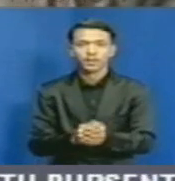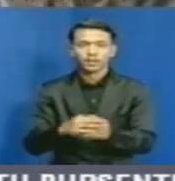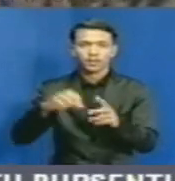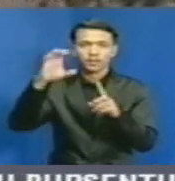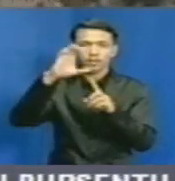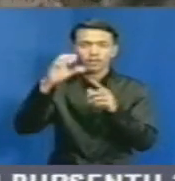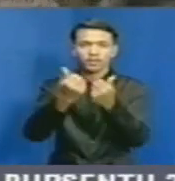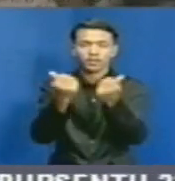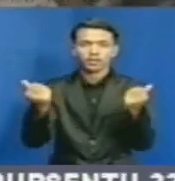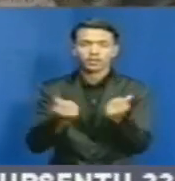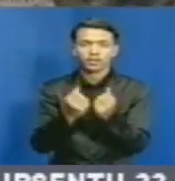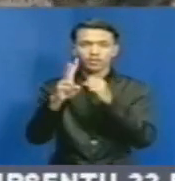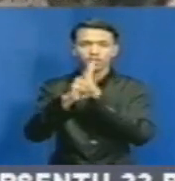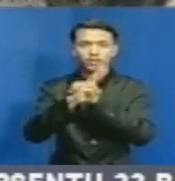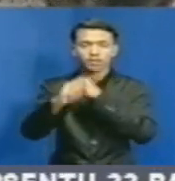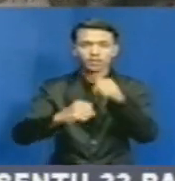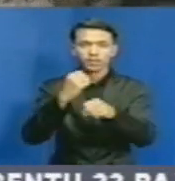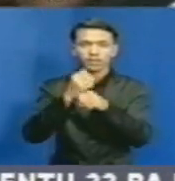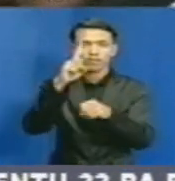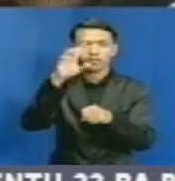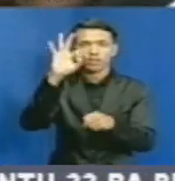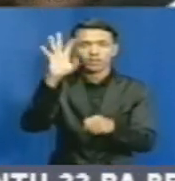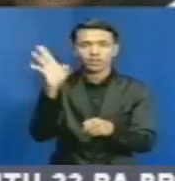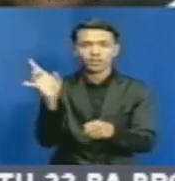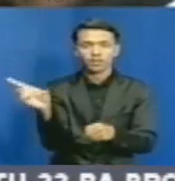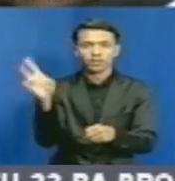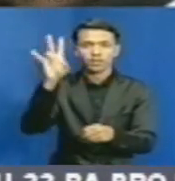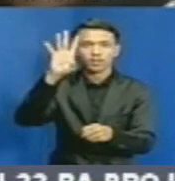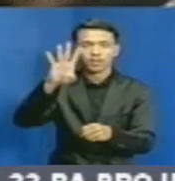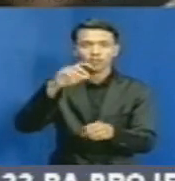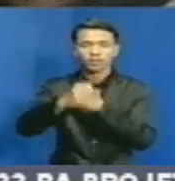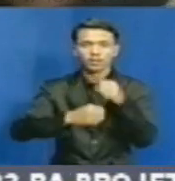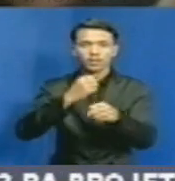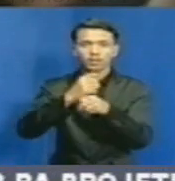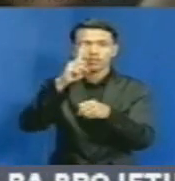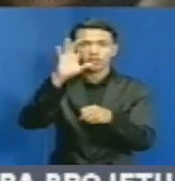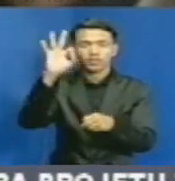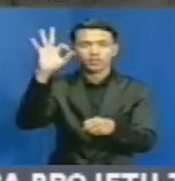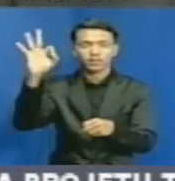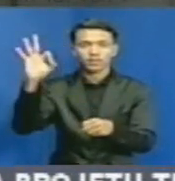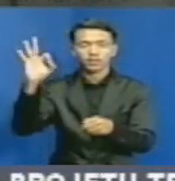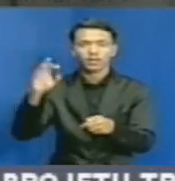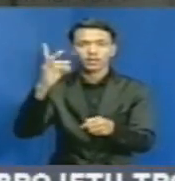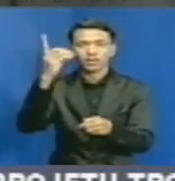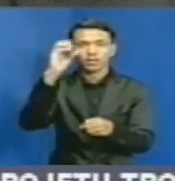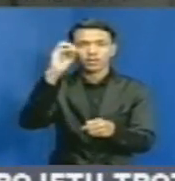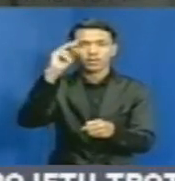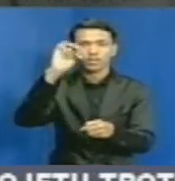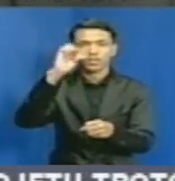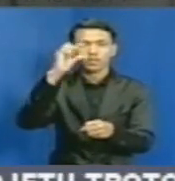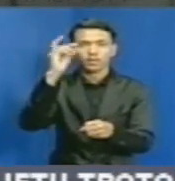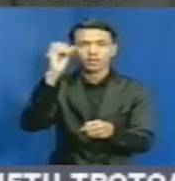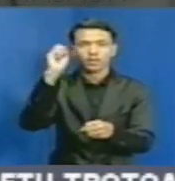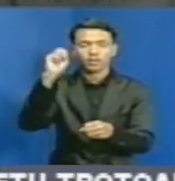coordenador Associação Vítima Tina Rihun Idatusia Hitunulu Resinhat, no Rihun Idatusia Sianulu Resinsia, Domingos Sarroso